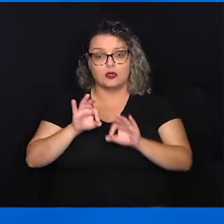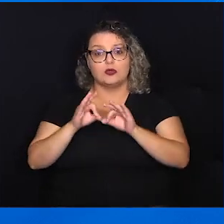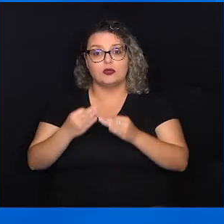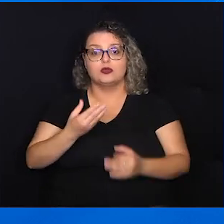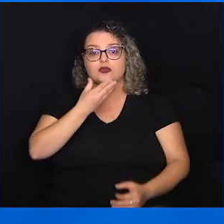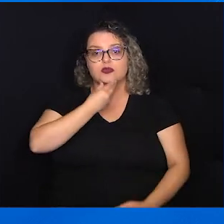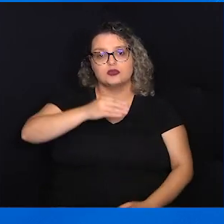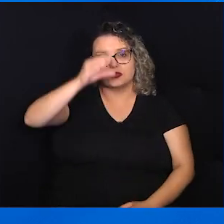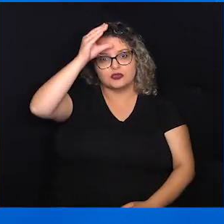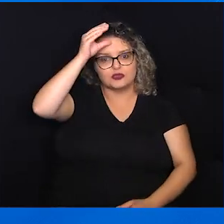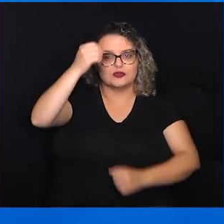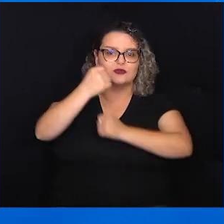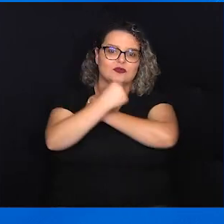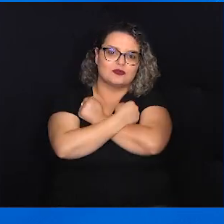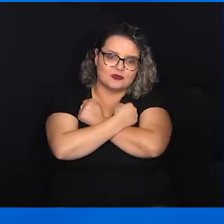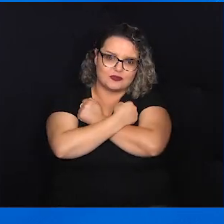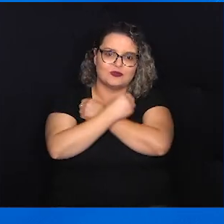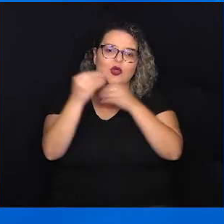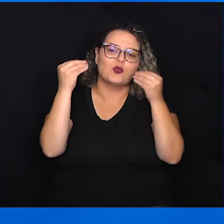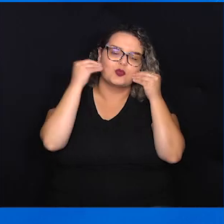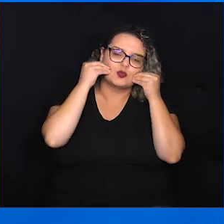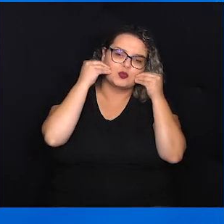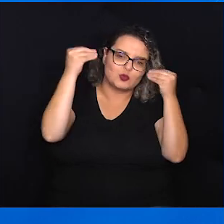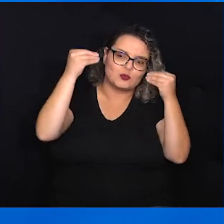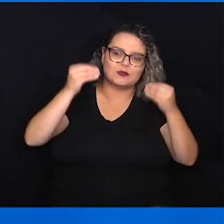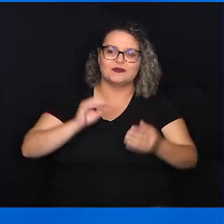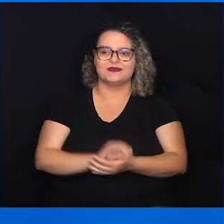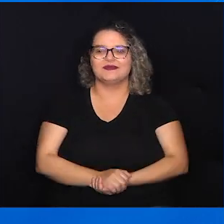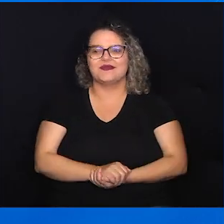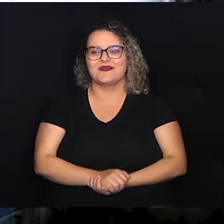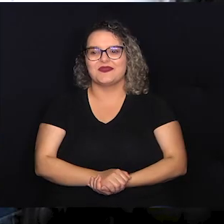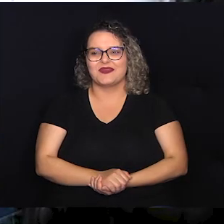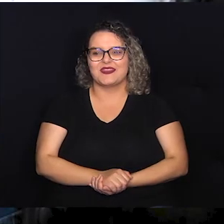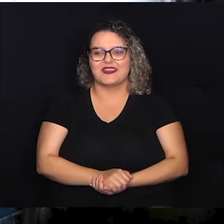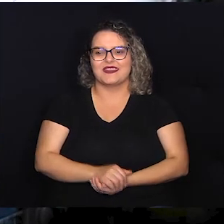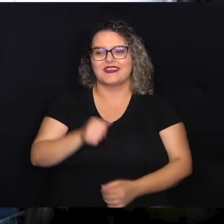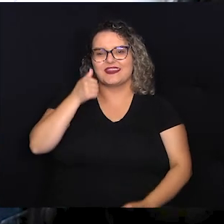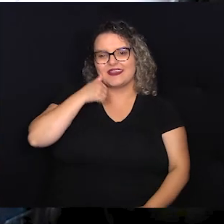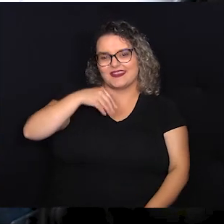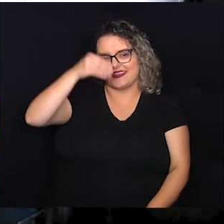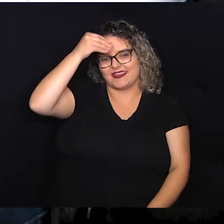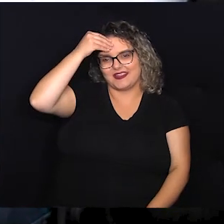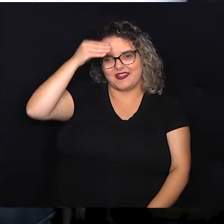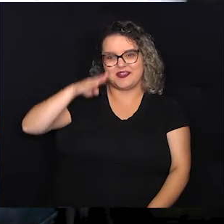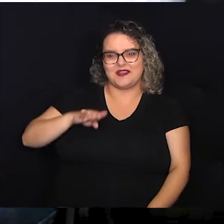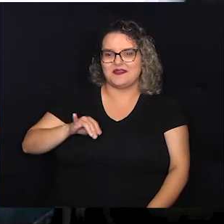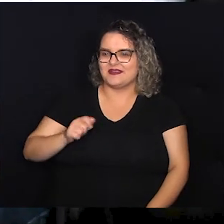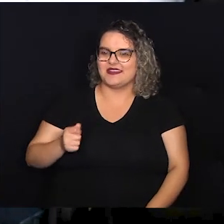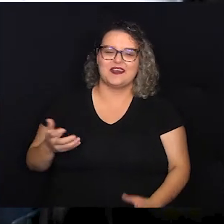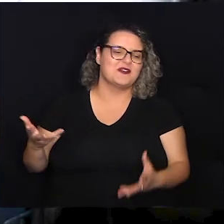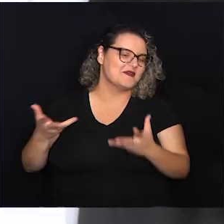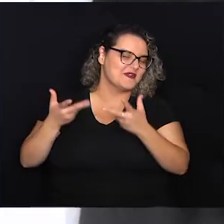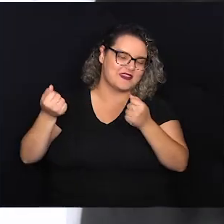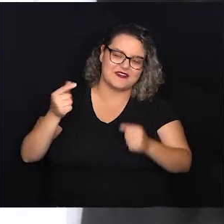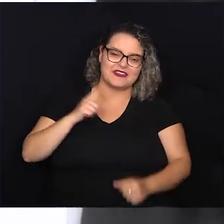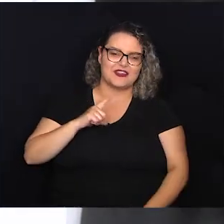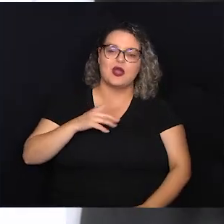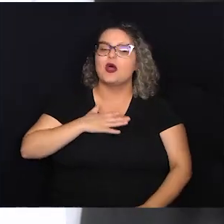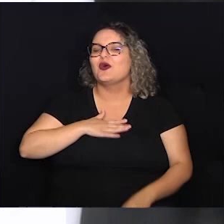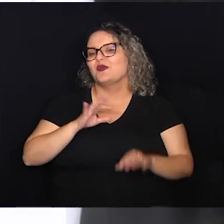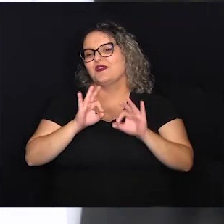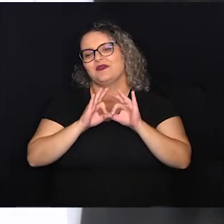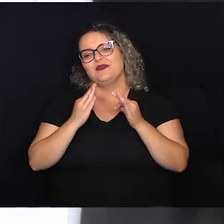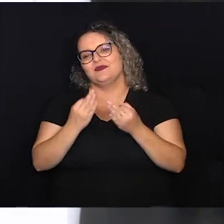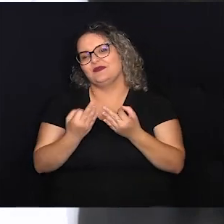pela gente. Tio, um grande abraço. Beijo. Minha sobrinha Bia, essa é uma riqueza que eu